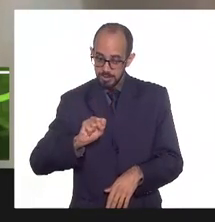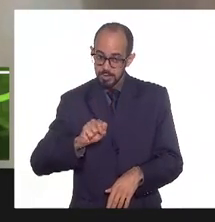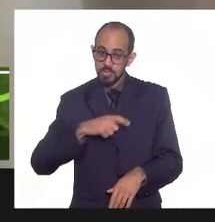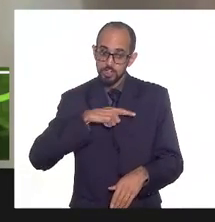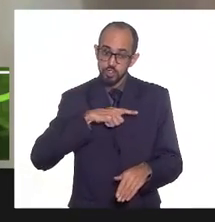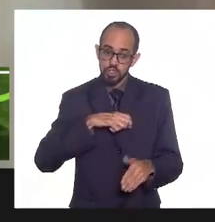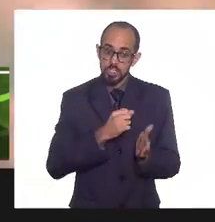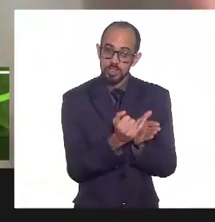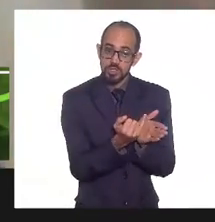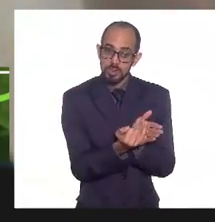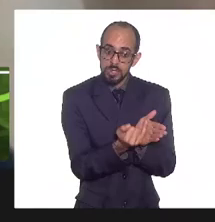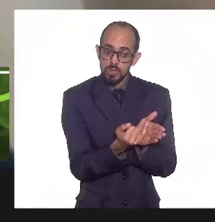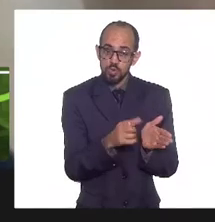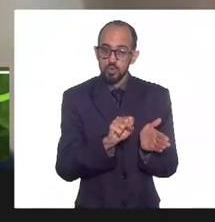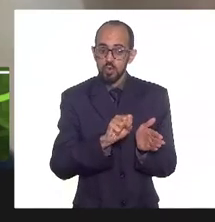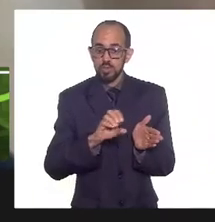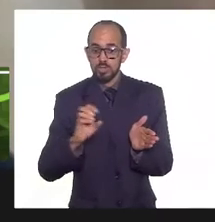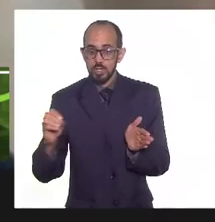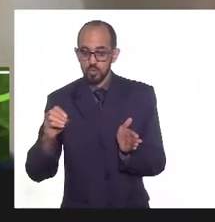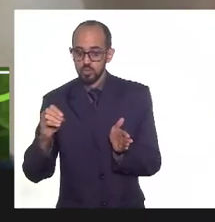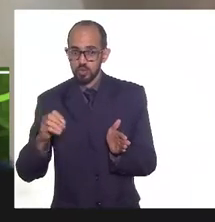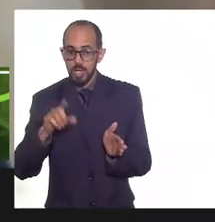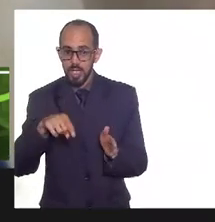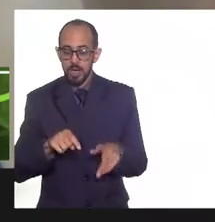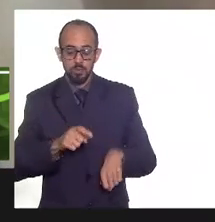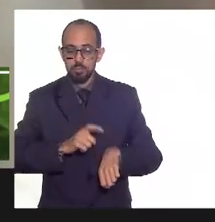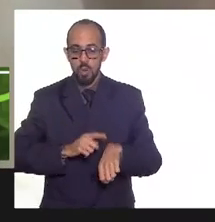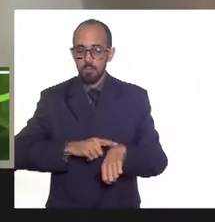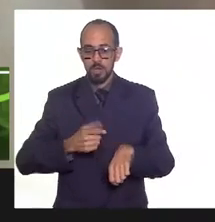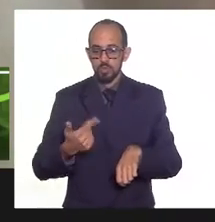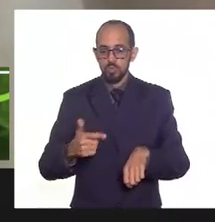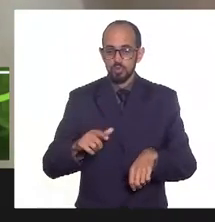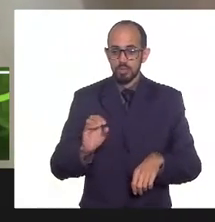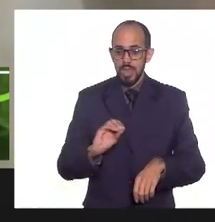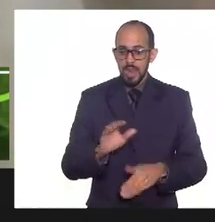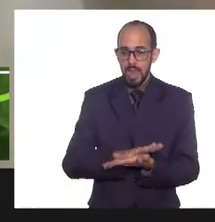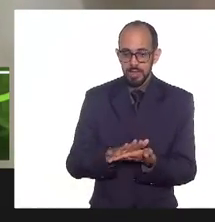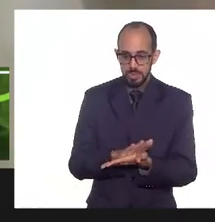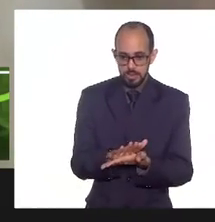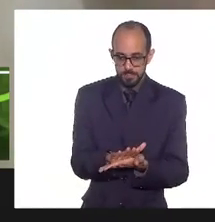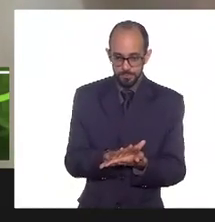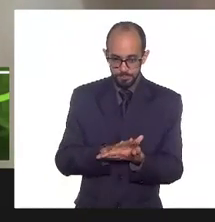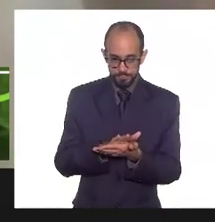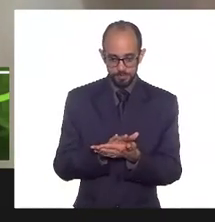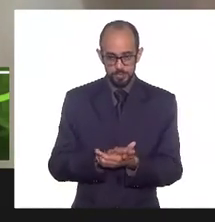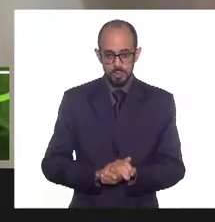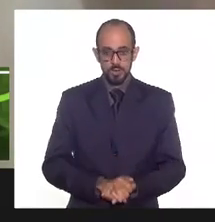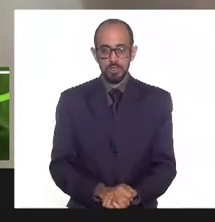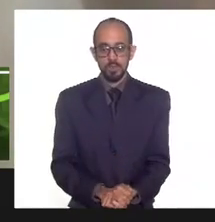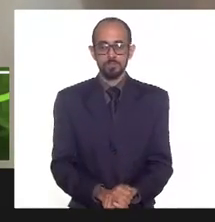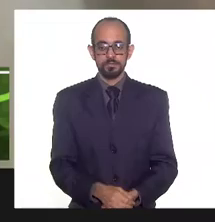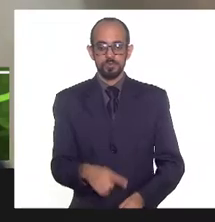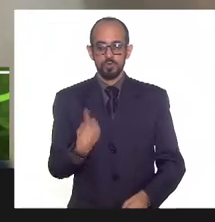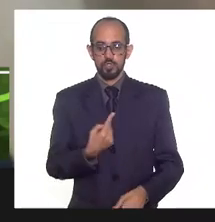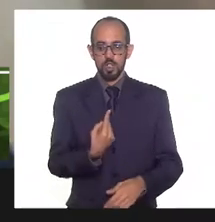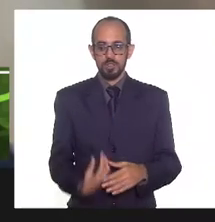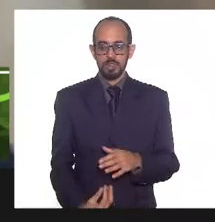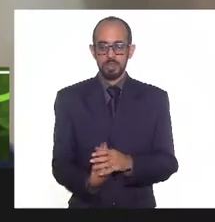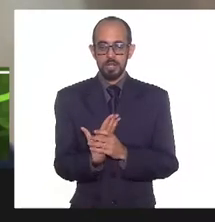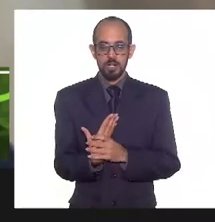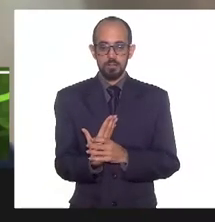foi uma época que não se fazia nada disso com a Cátia de Marco que vai falar agora depois de mim nós criamos